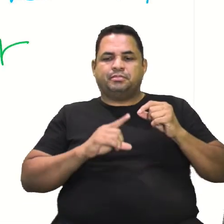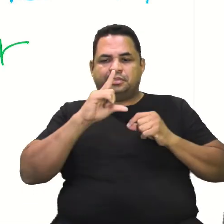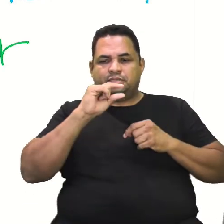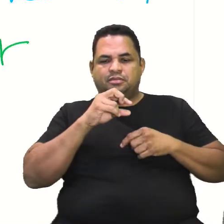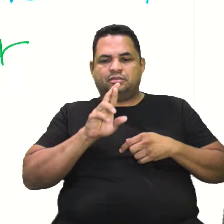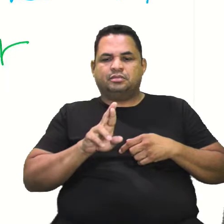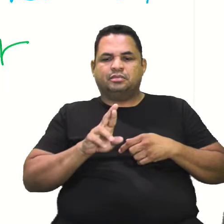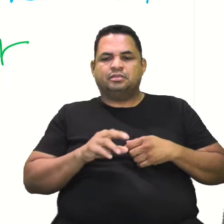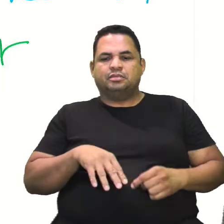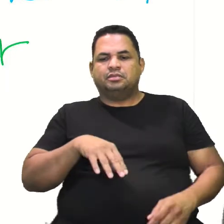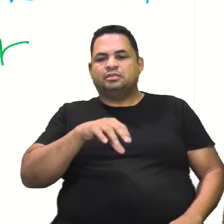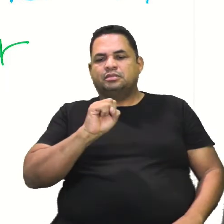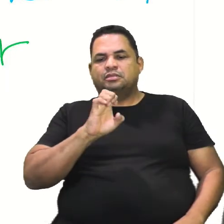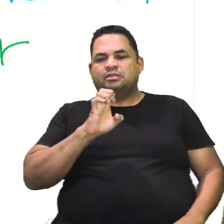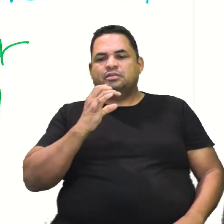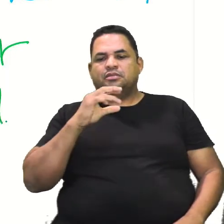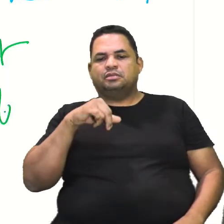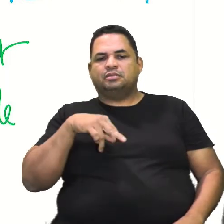raio. Com isso,